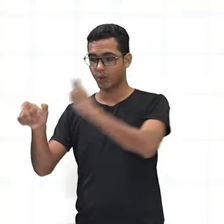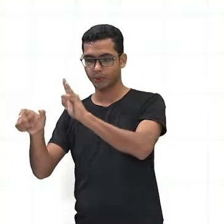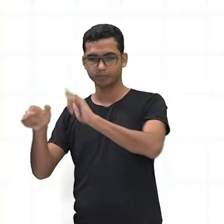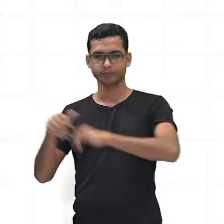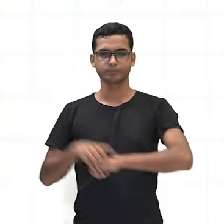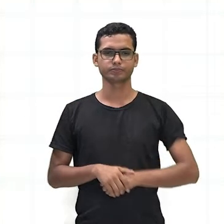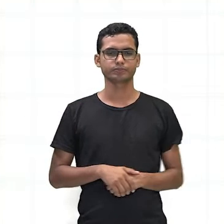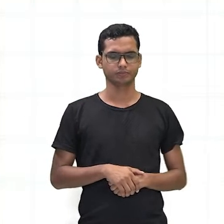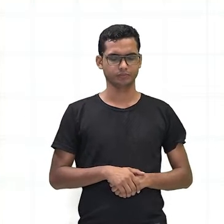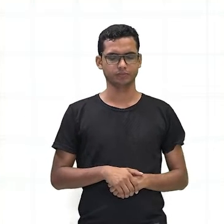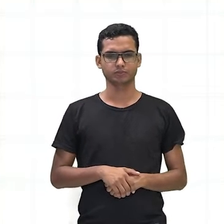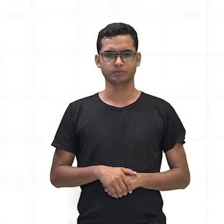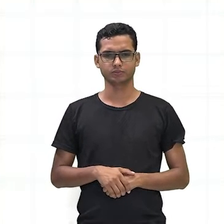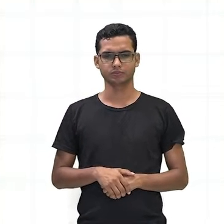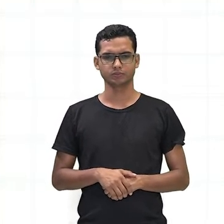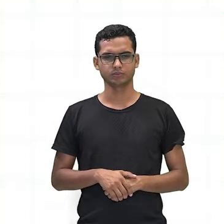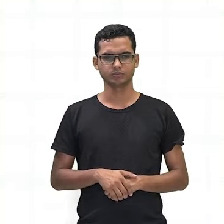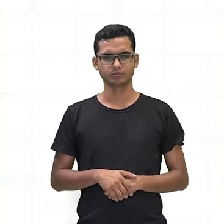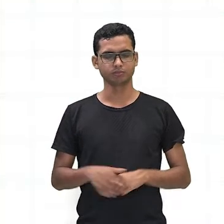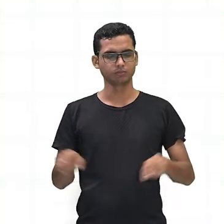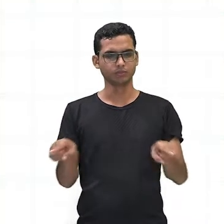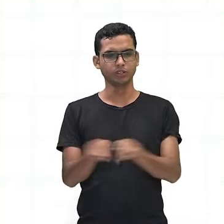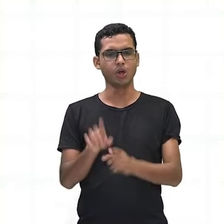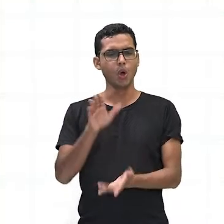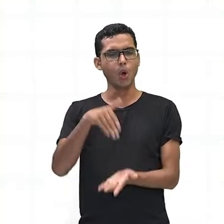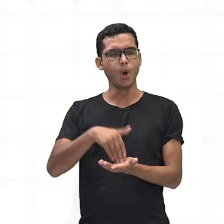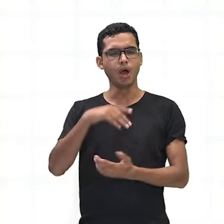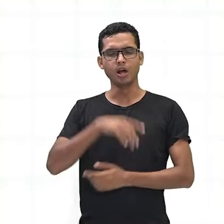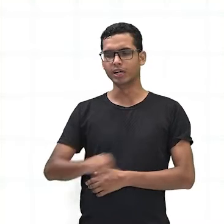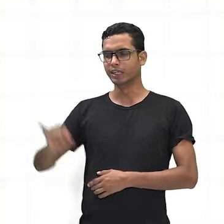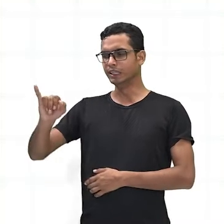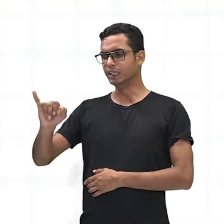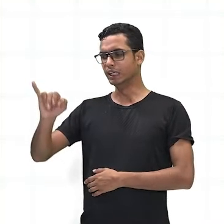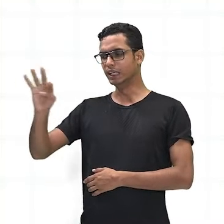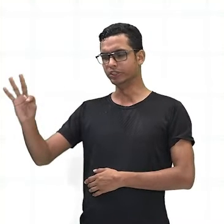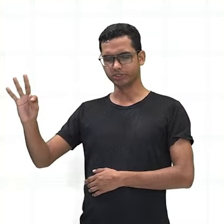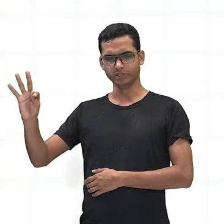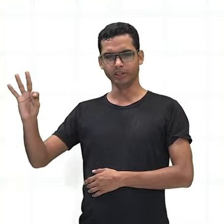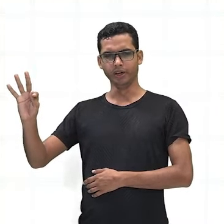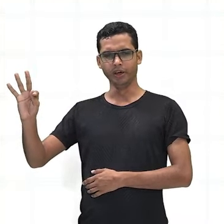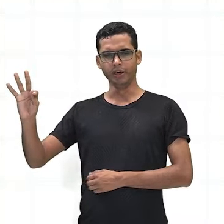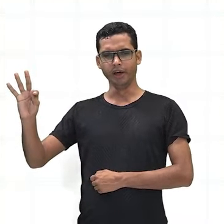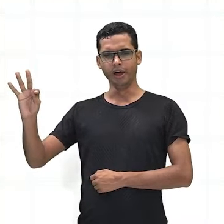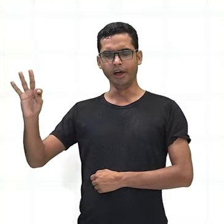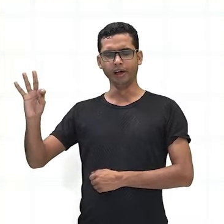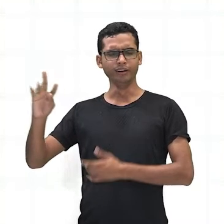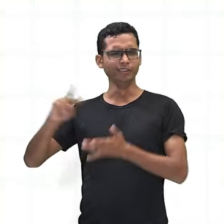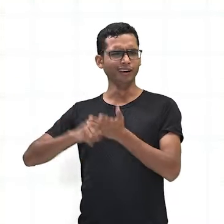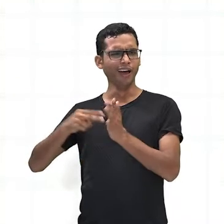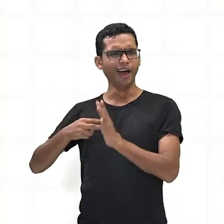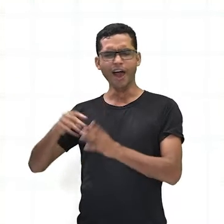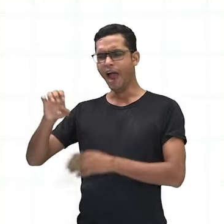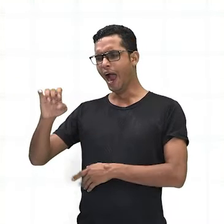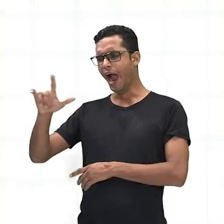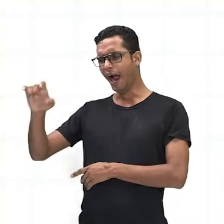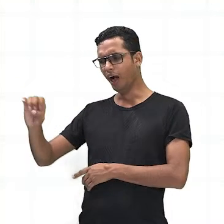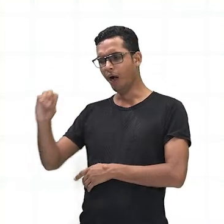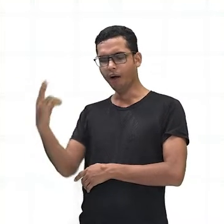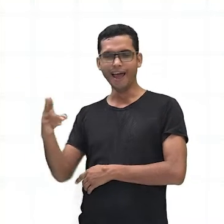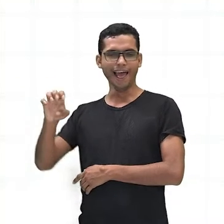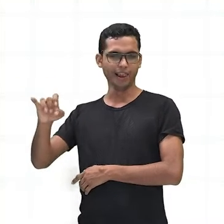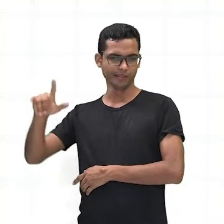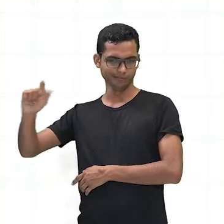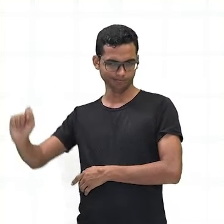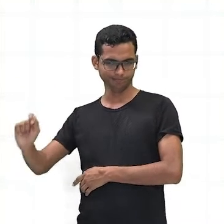último é o it, pronome it, que significa ele ou ela, né? No caso,